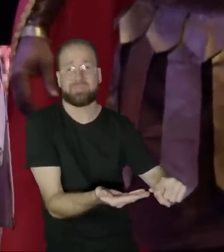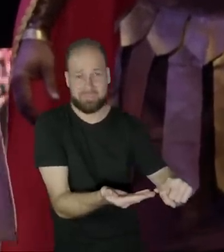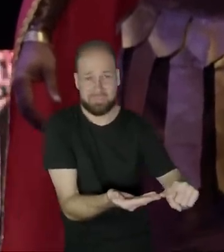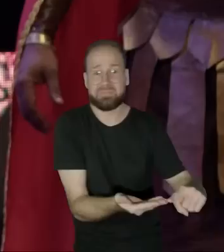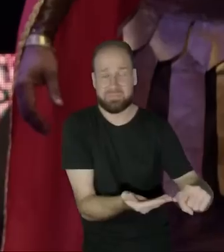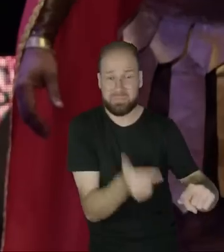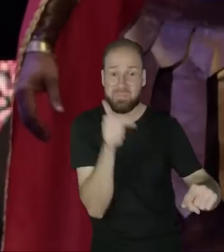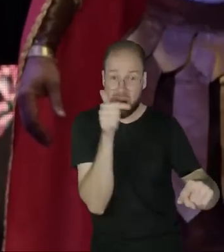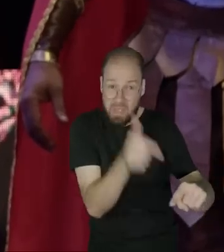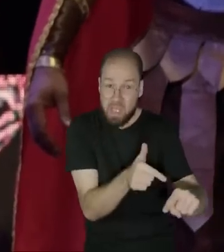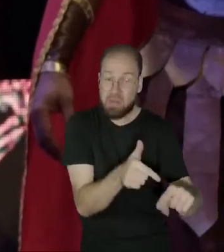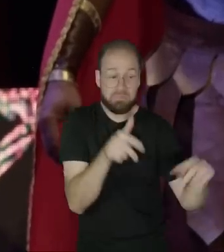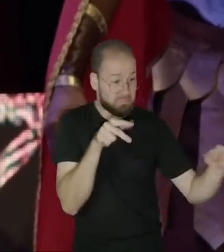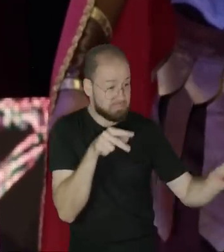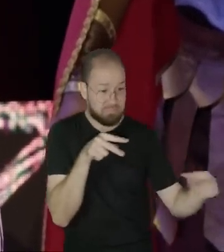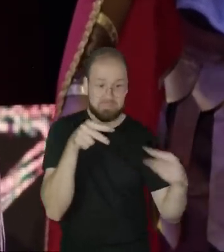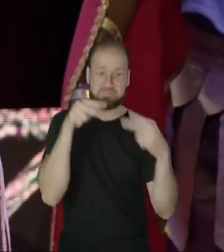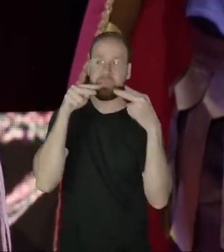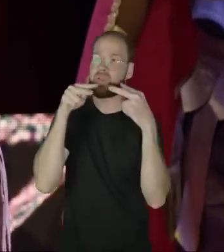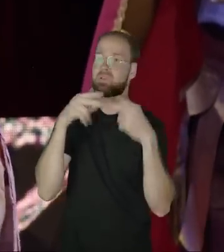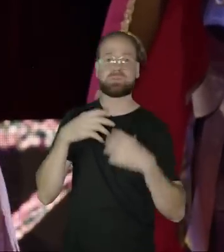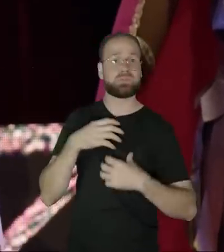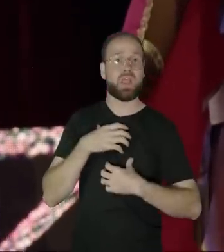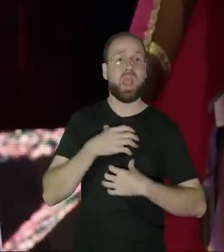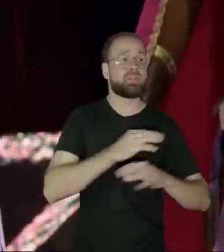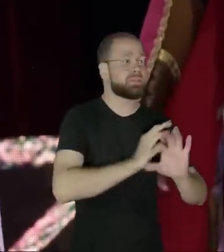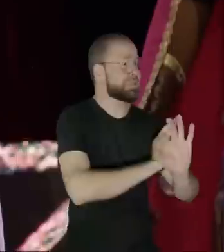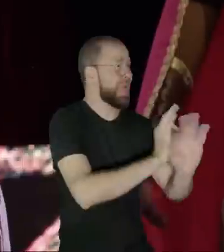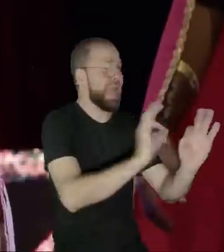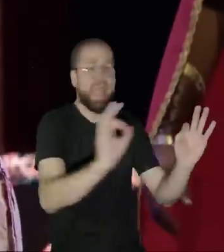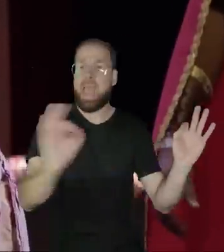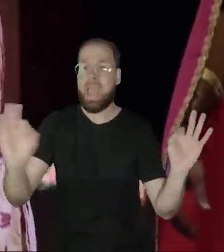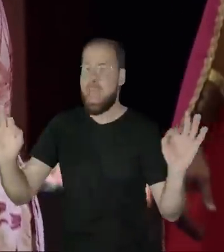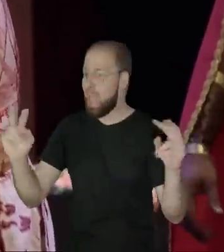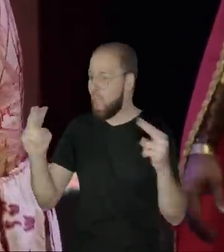Ele me olhava de uma maneira que ninguém